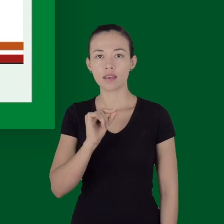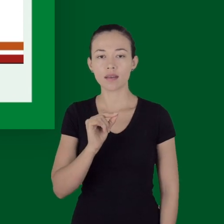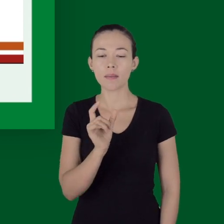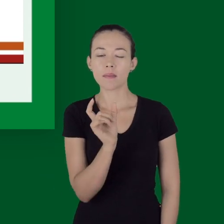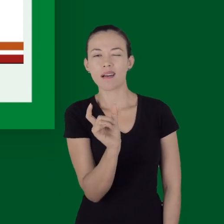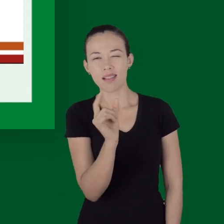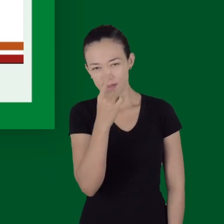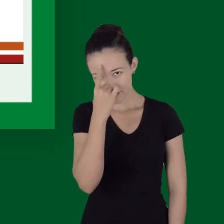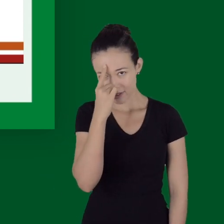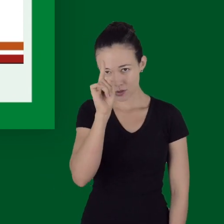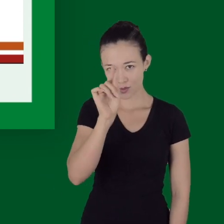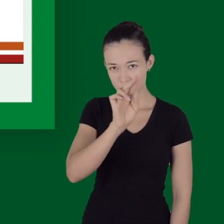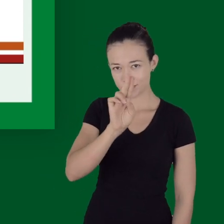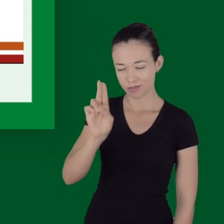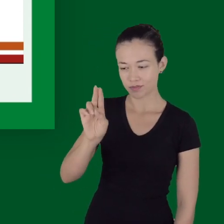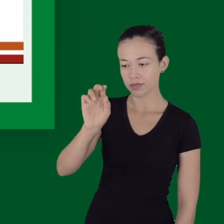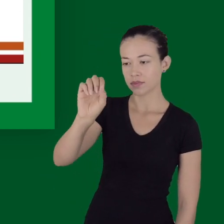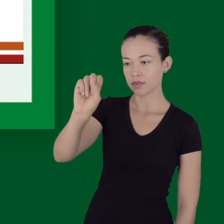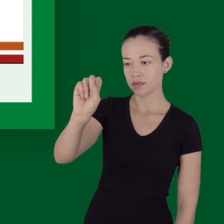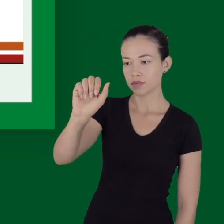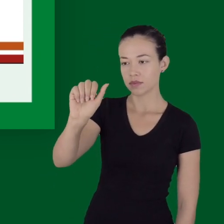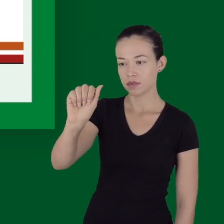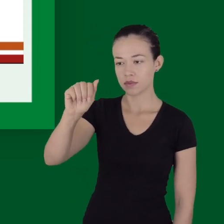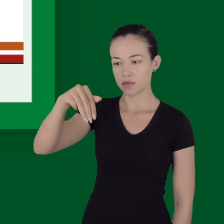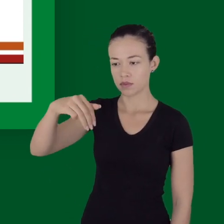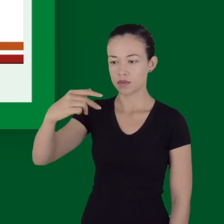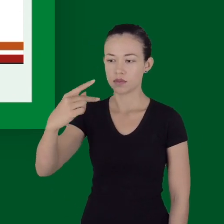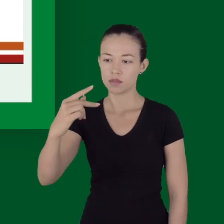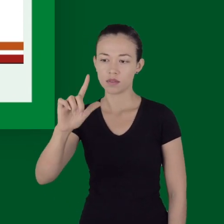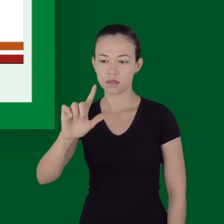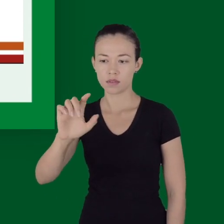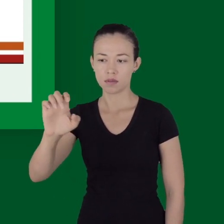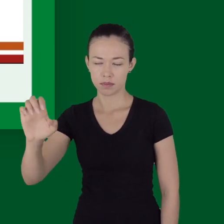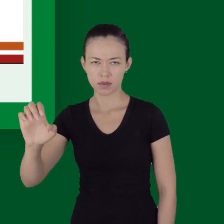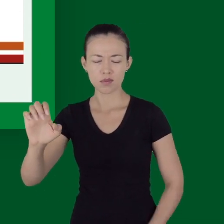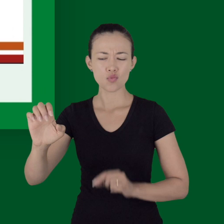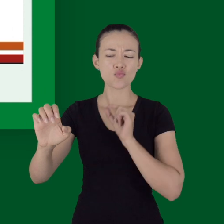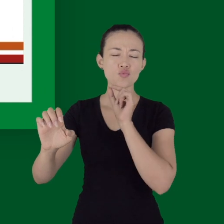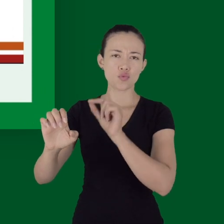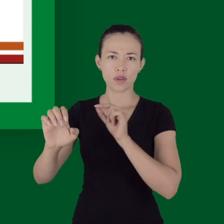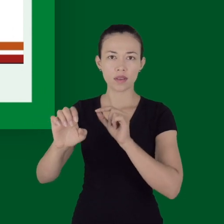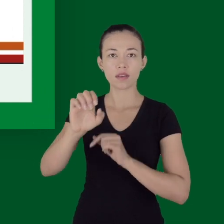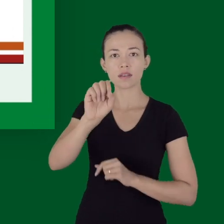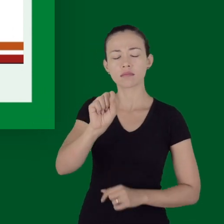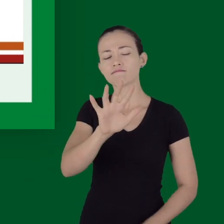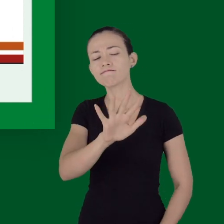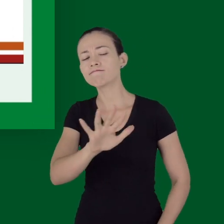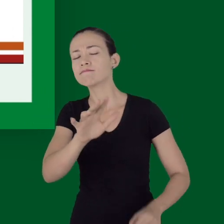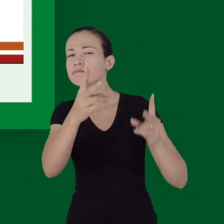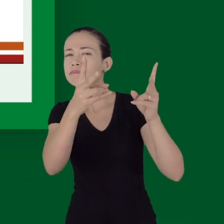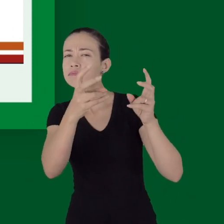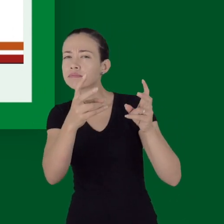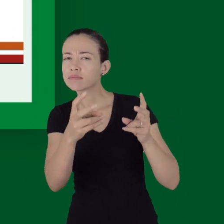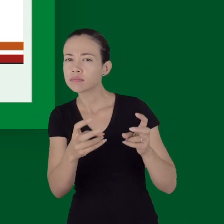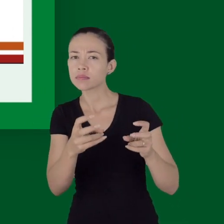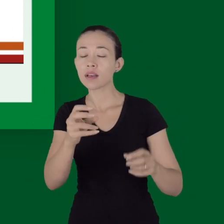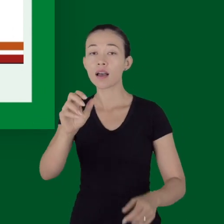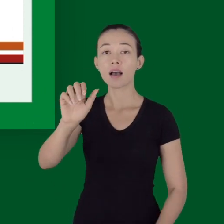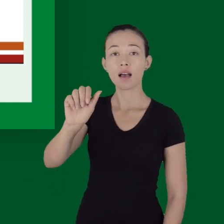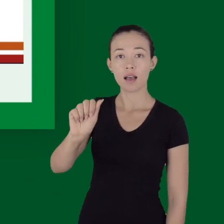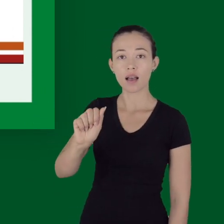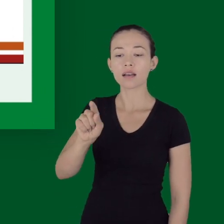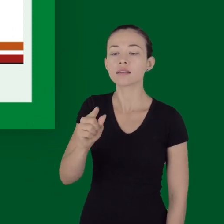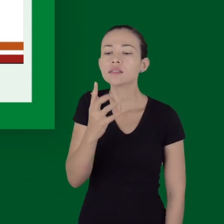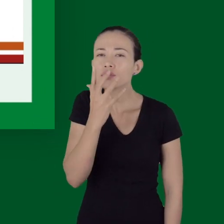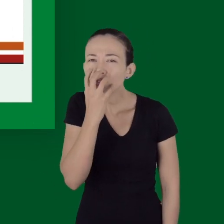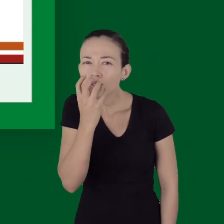para nortear, né, essa avaliação rápida. Então, sinais e sintomas, investigar direitinho o que o paciente tem, o que ele está apresentando, há quanto tempo.